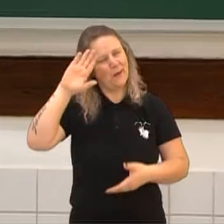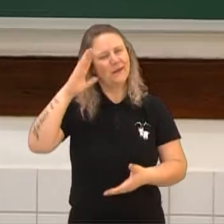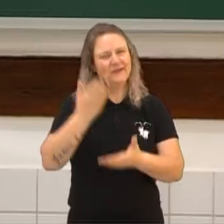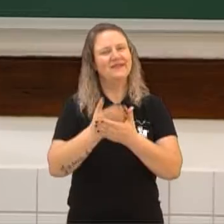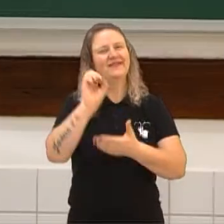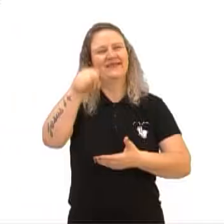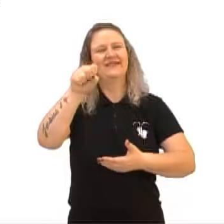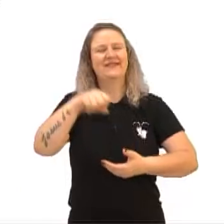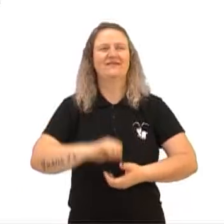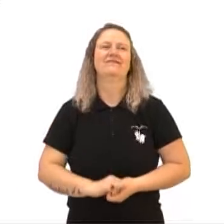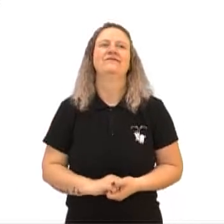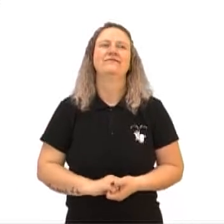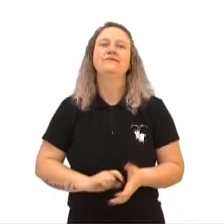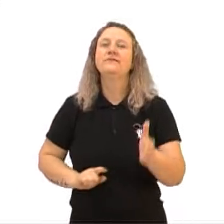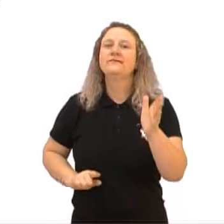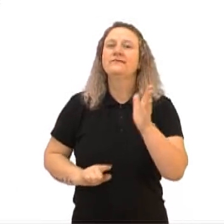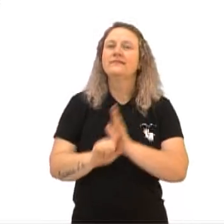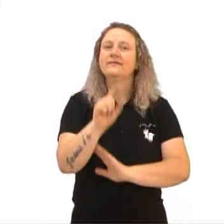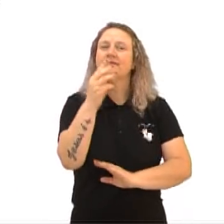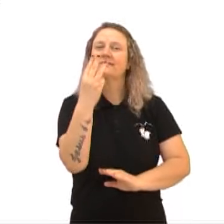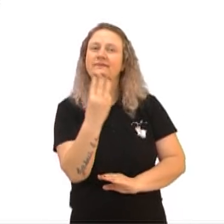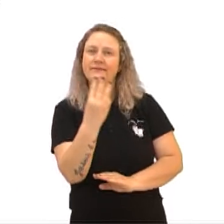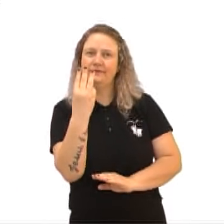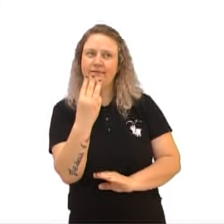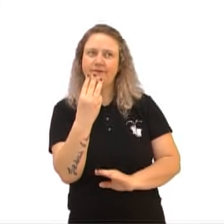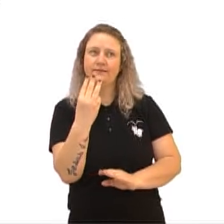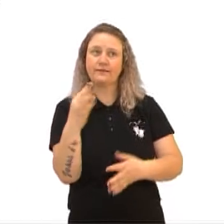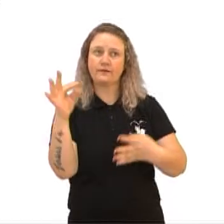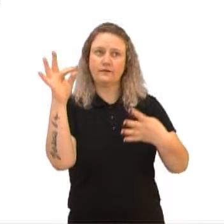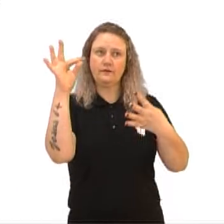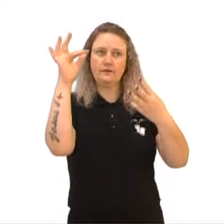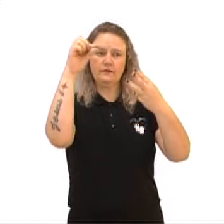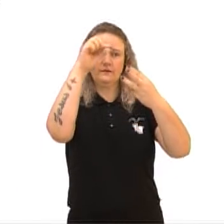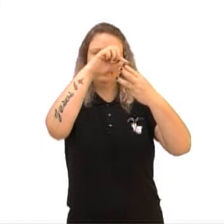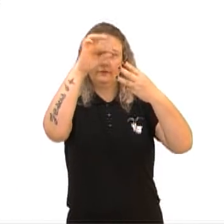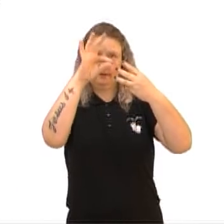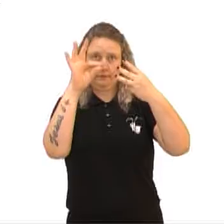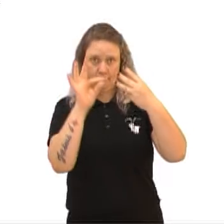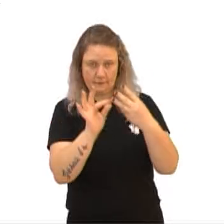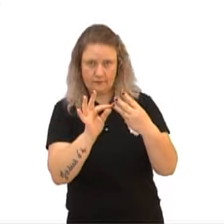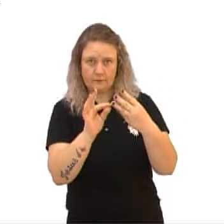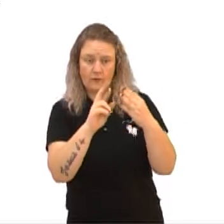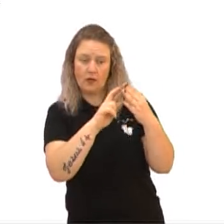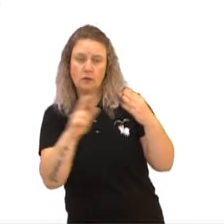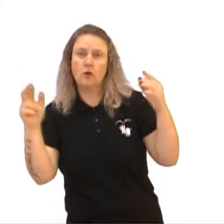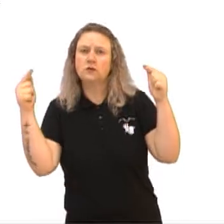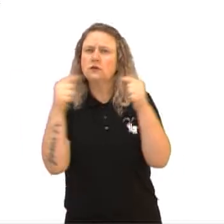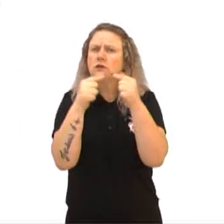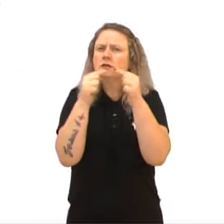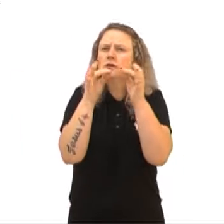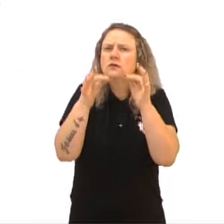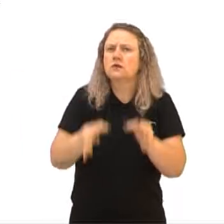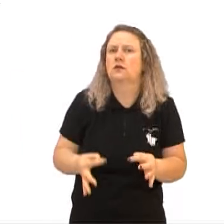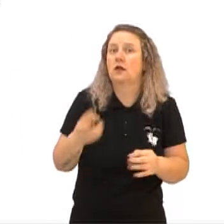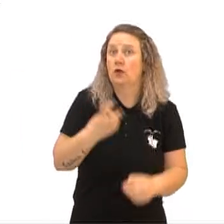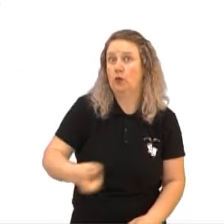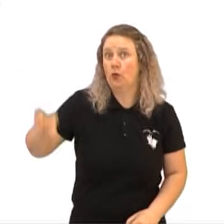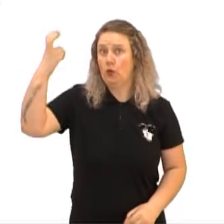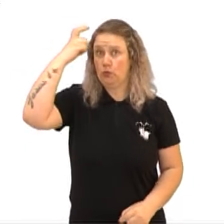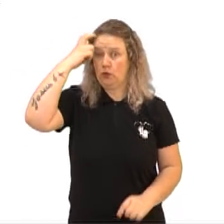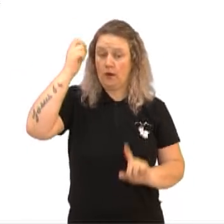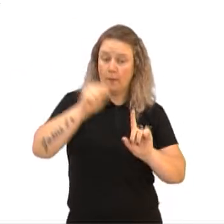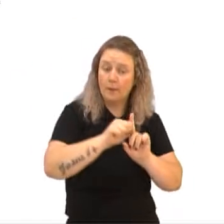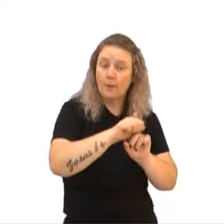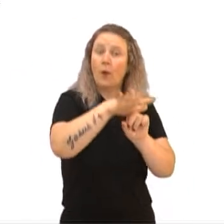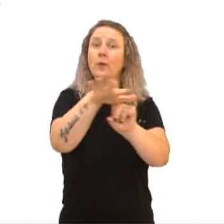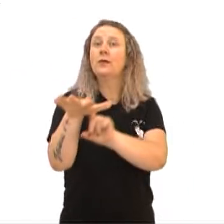Vem aí a terceira questão. Assinale a alternativa que tem a definição correta sobre a cultura popular. Então